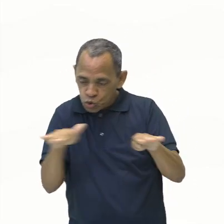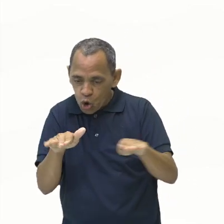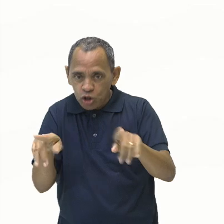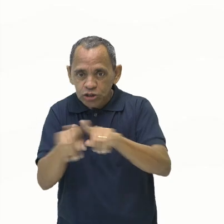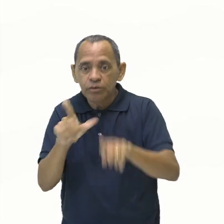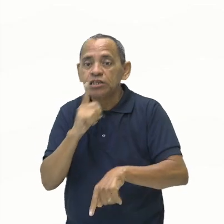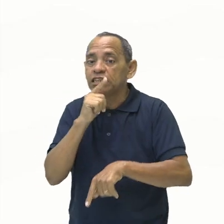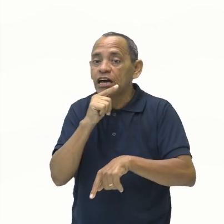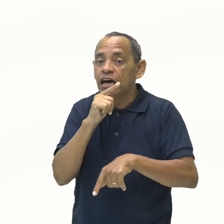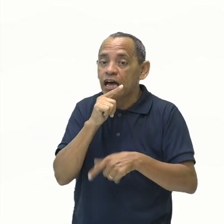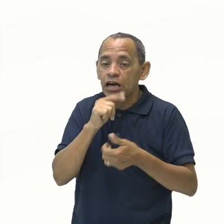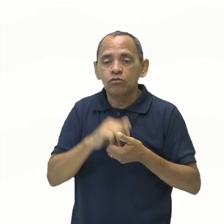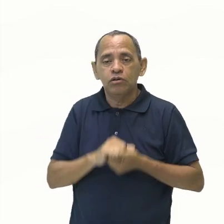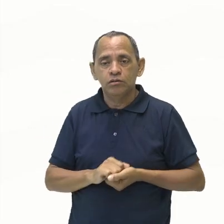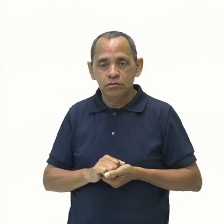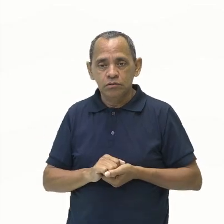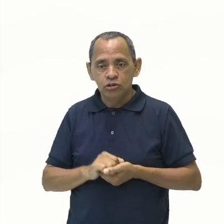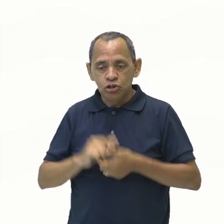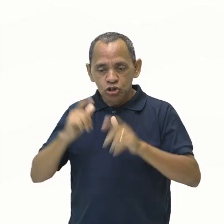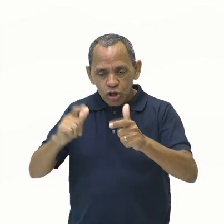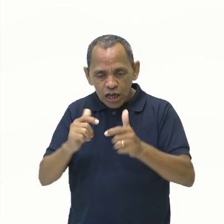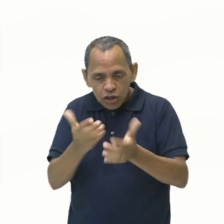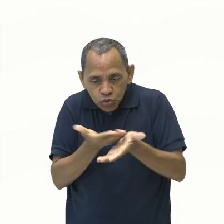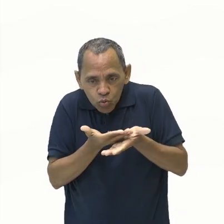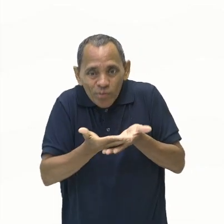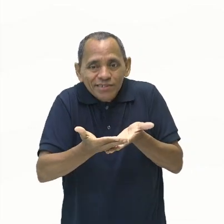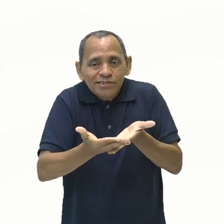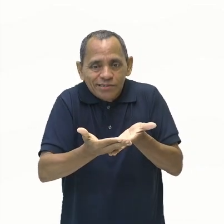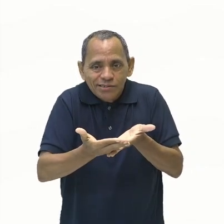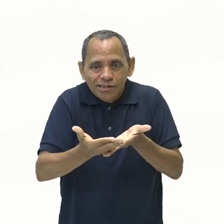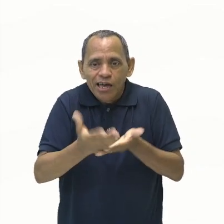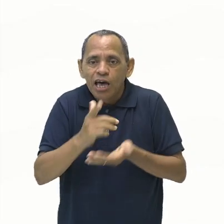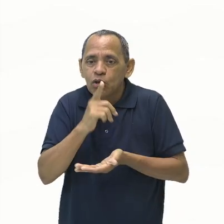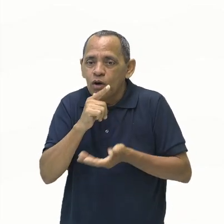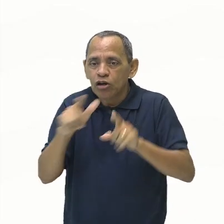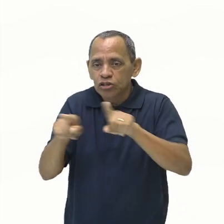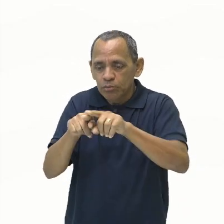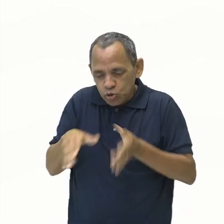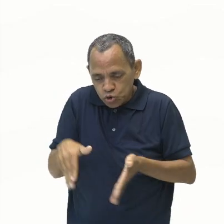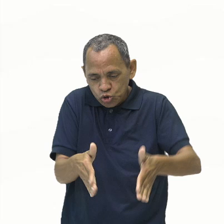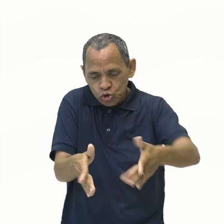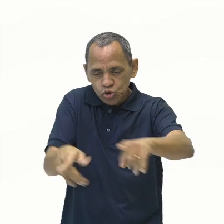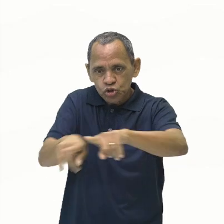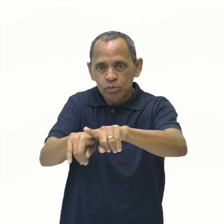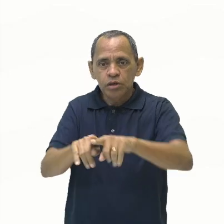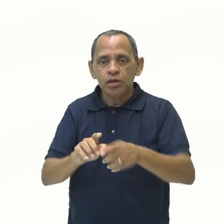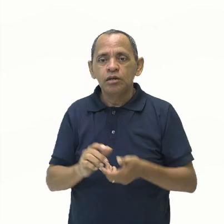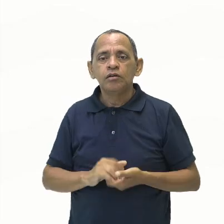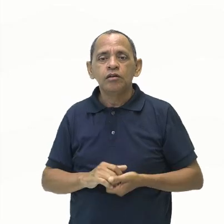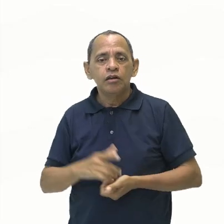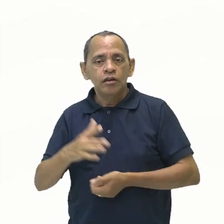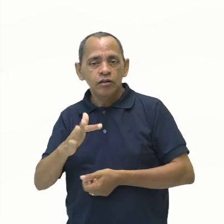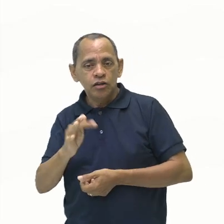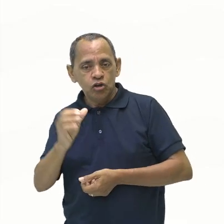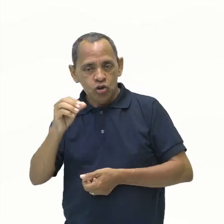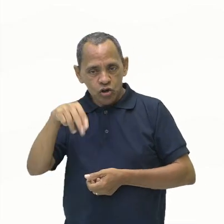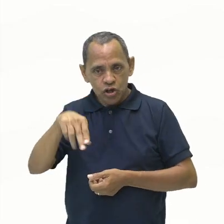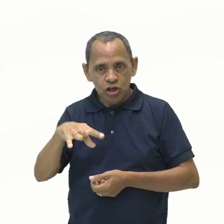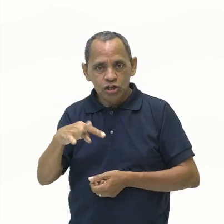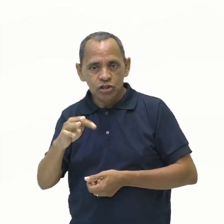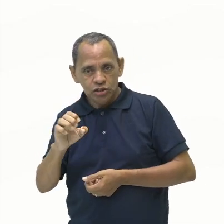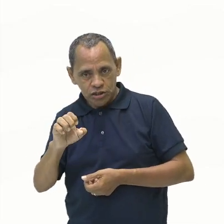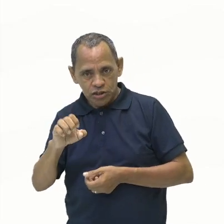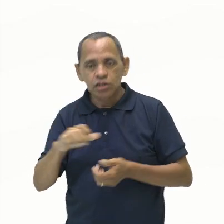dos mananciais. O que são mananciais, professora? São justamente fontes de água potável. Então,